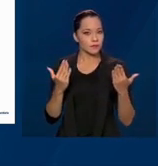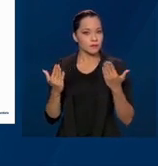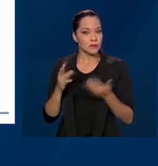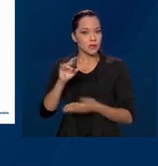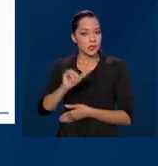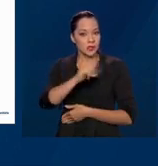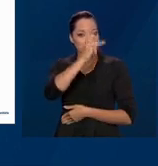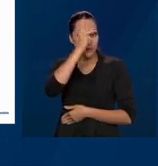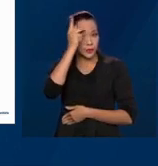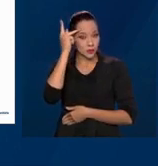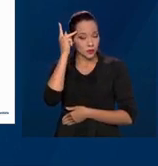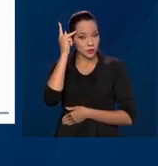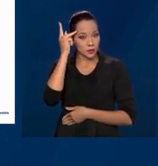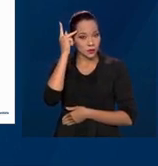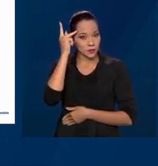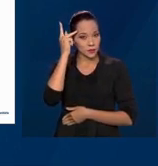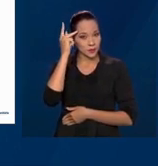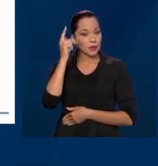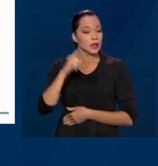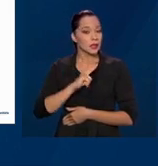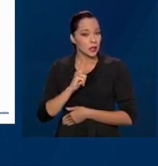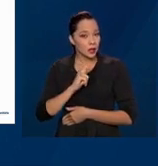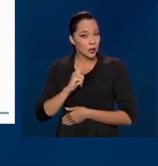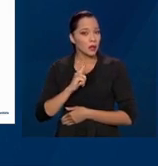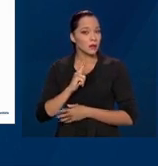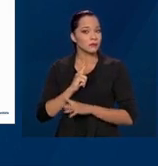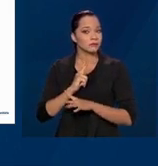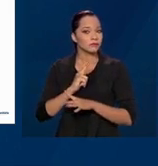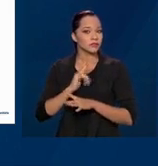a pessoa teve